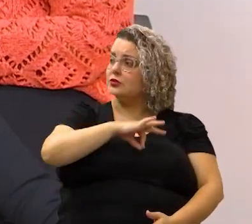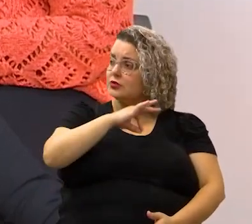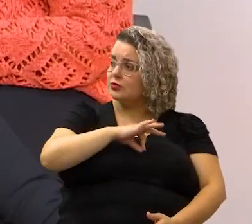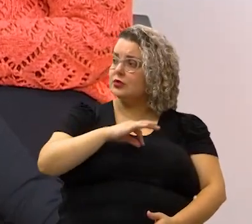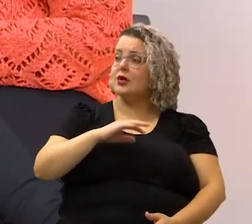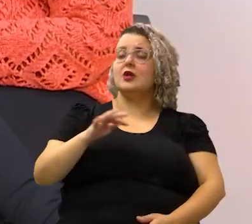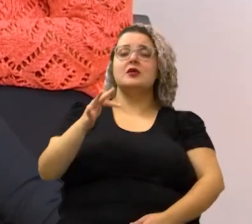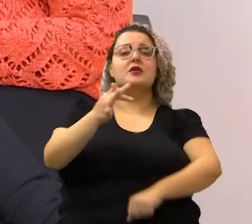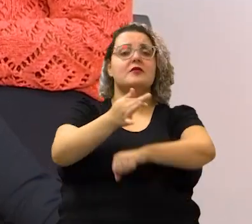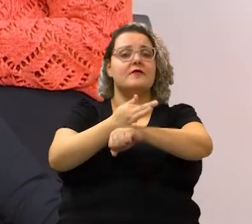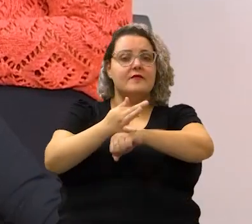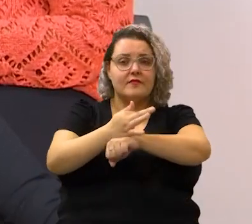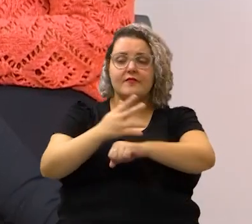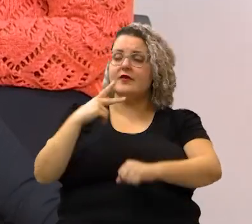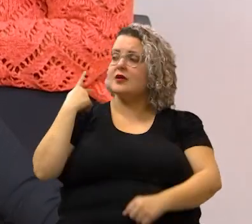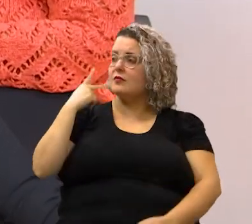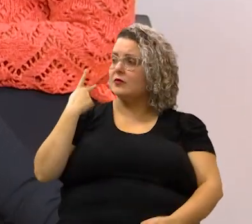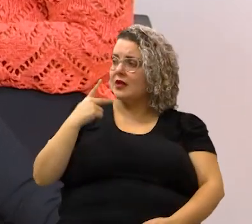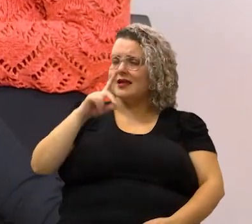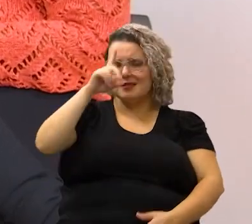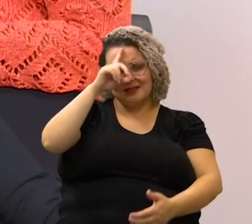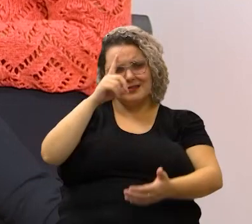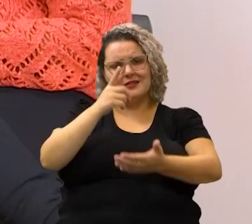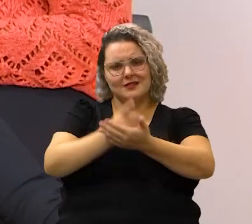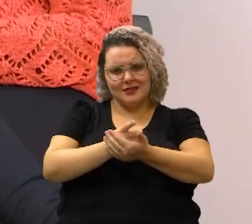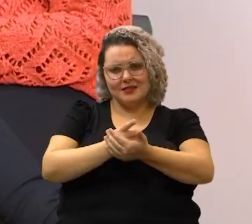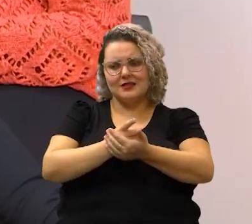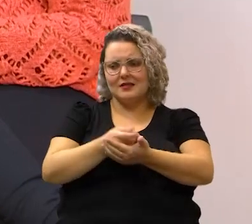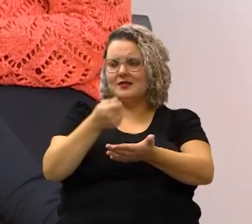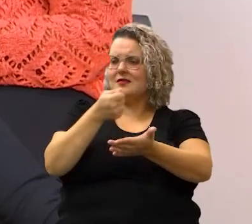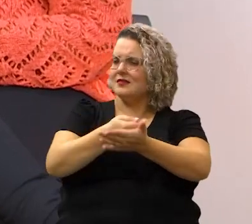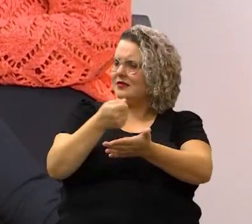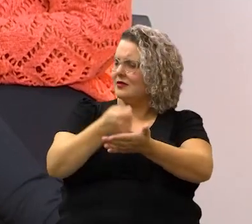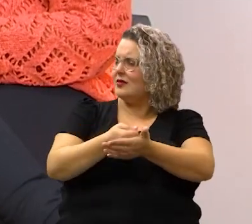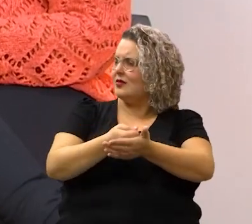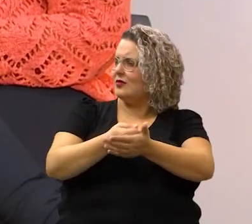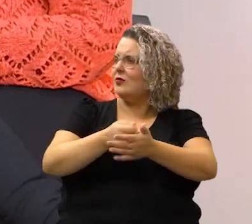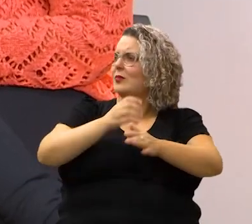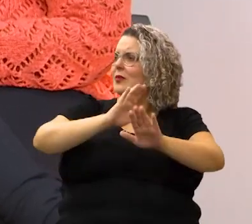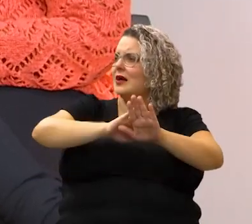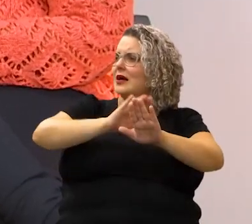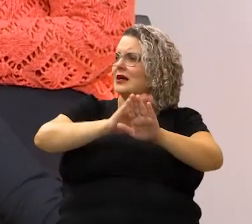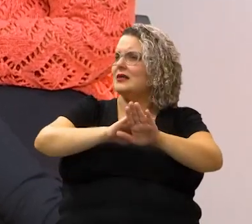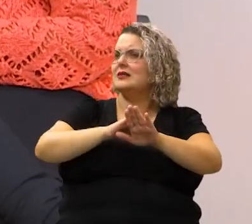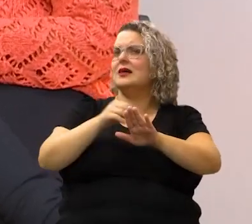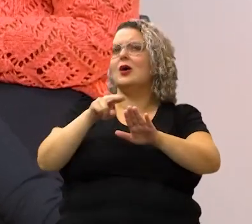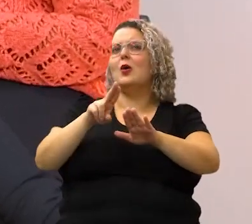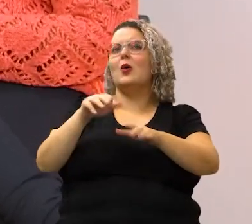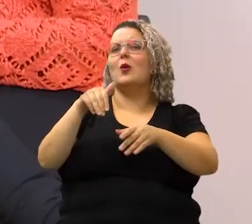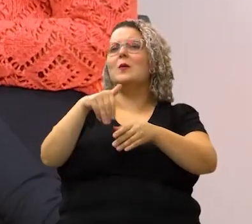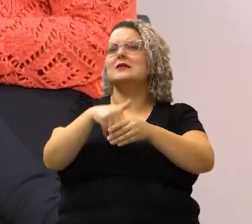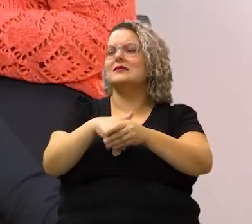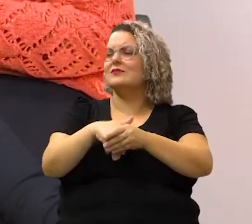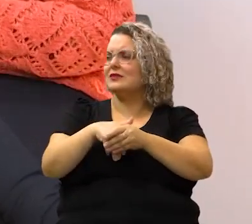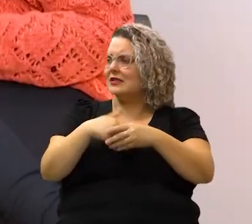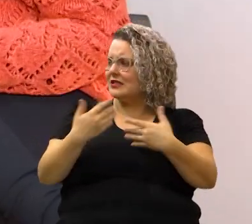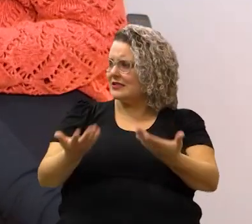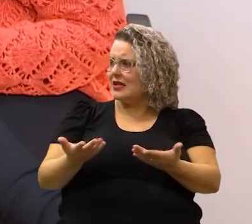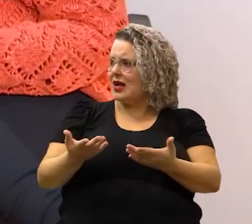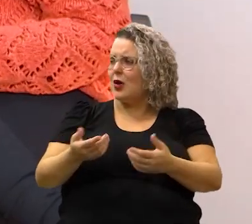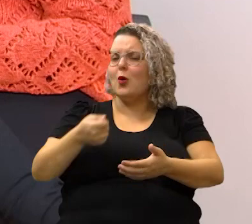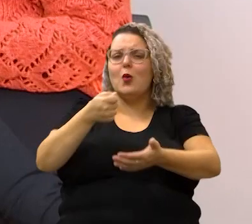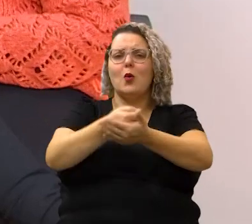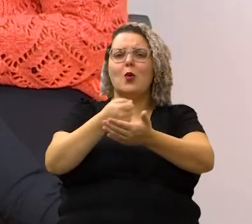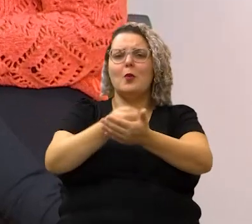férias para os vereadores essa decisão ela cumpre aí uma medida uma ou essa votação